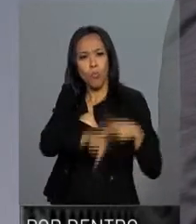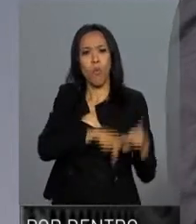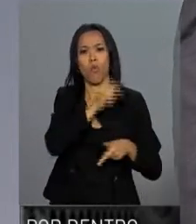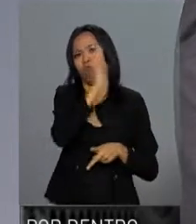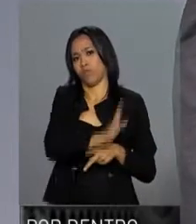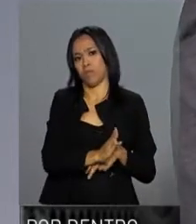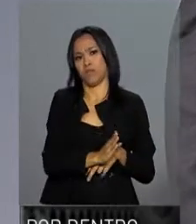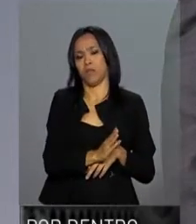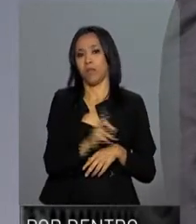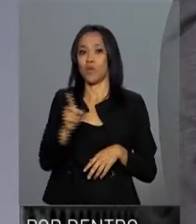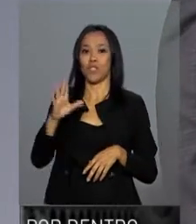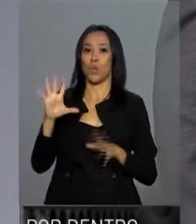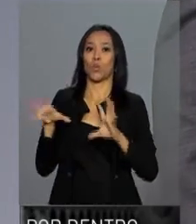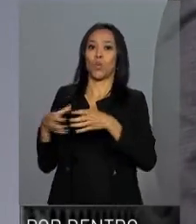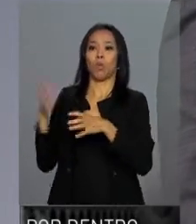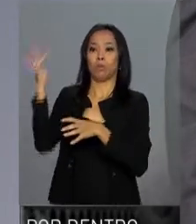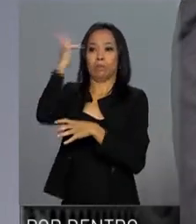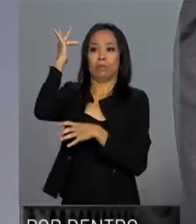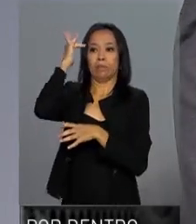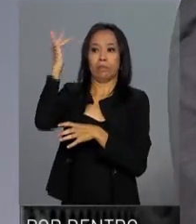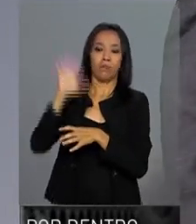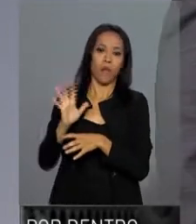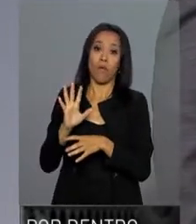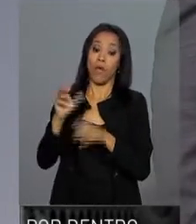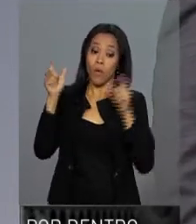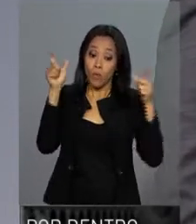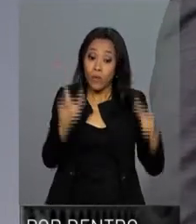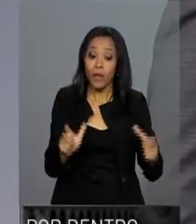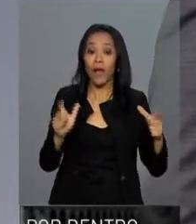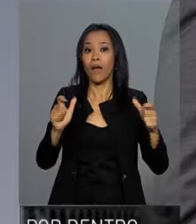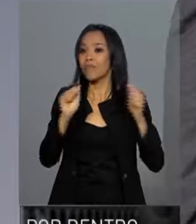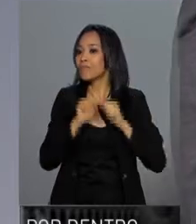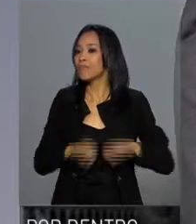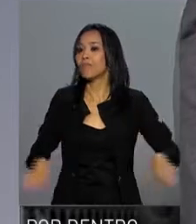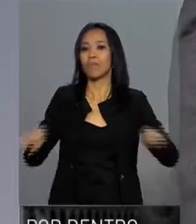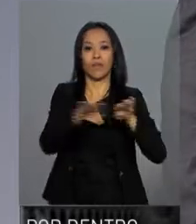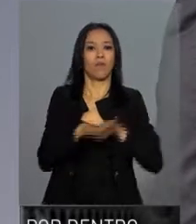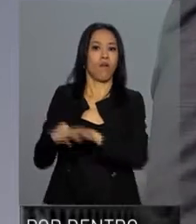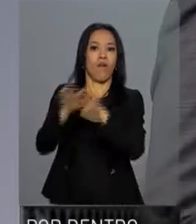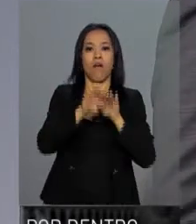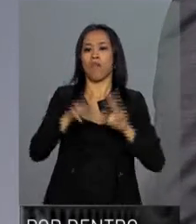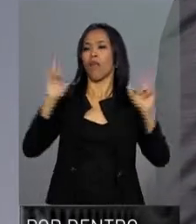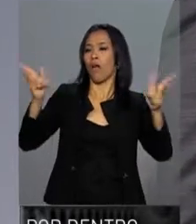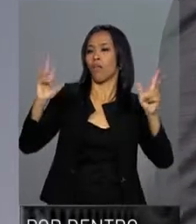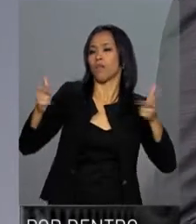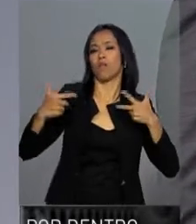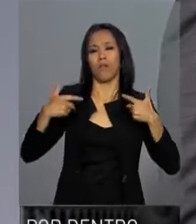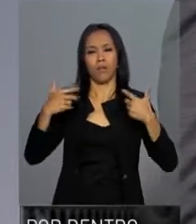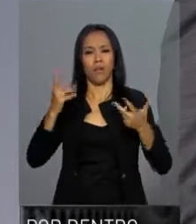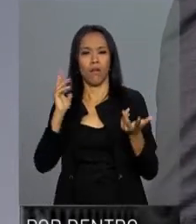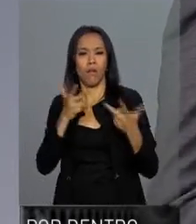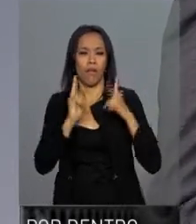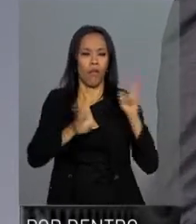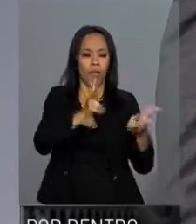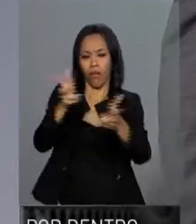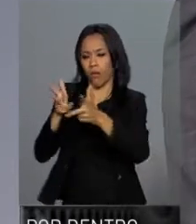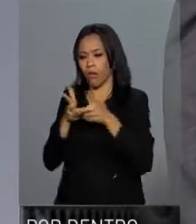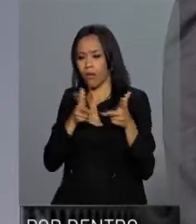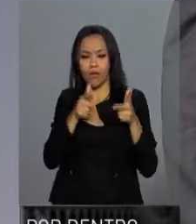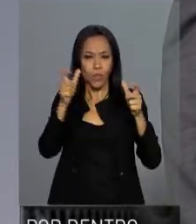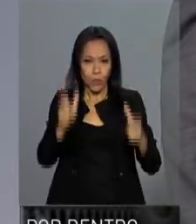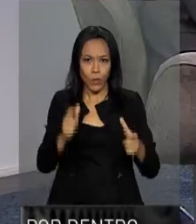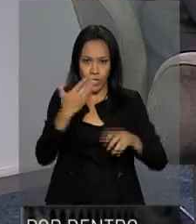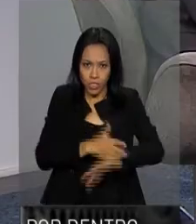parque olímpico do povo do rio de janeiro tem que ser um centro de lazer tem que ser um centro de iniciação e também um centro de alto rendimento